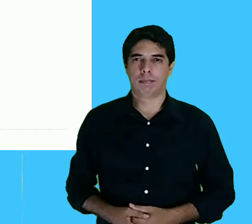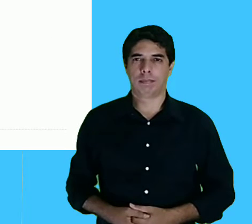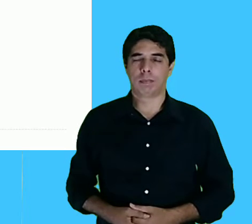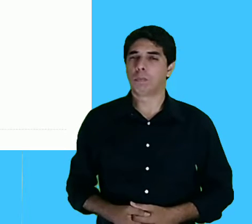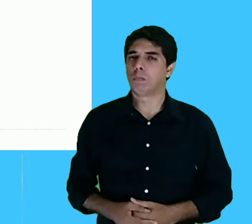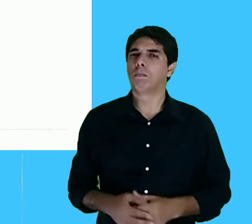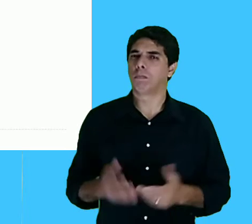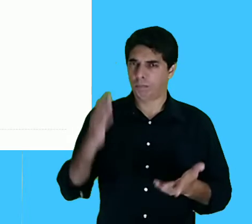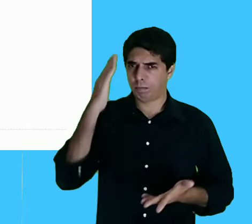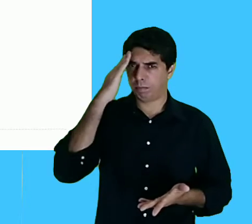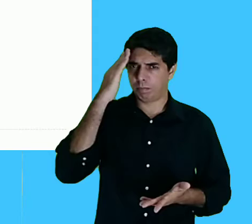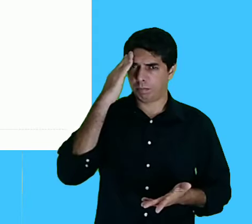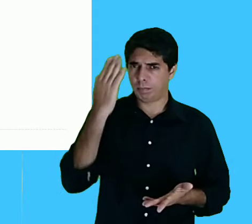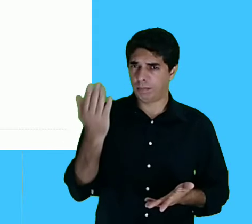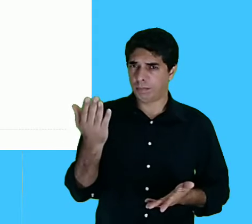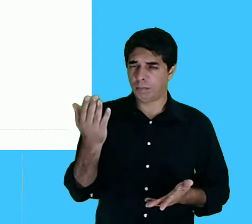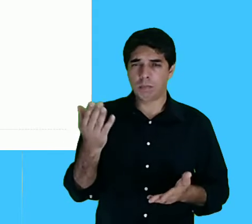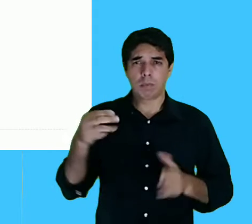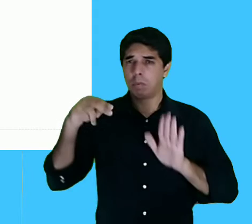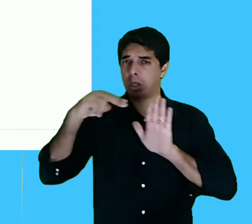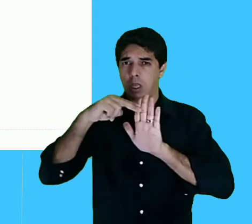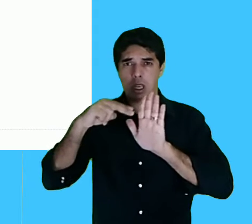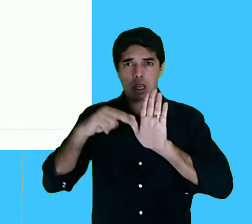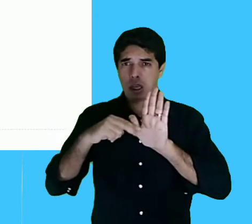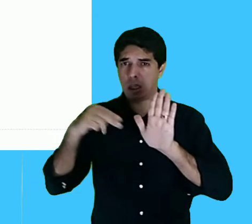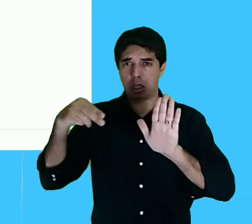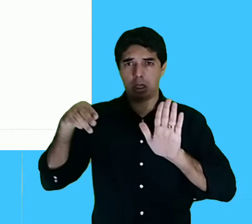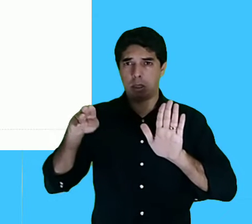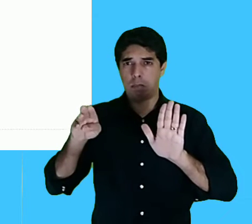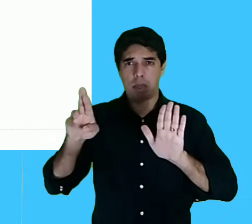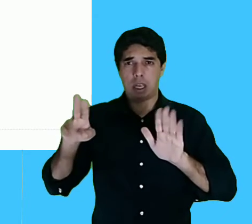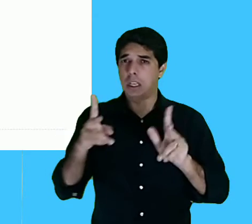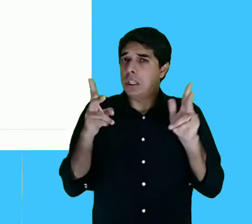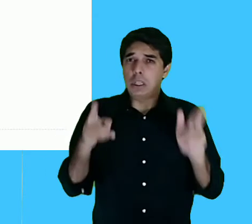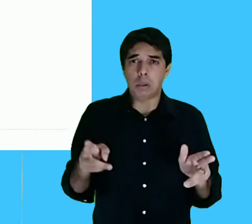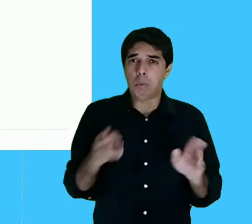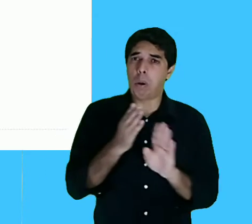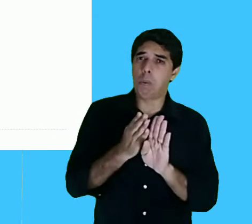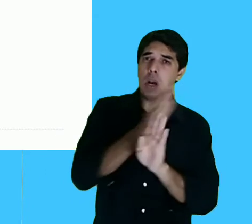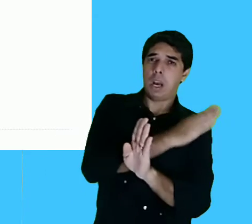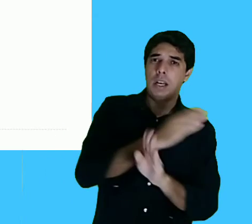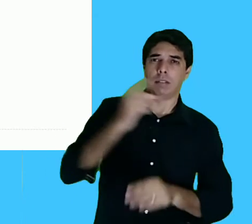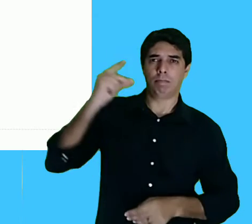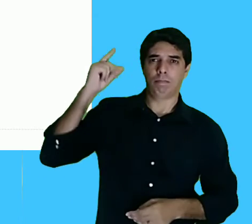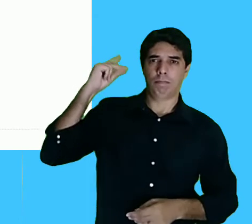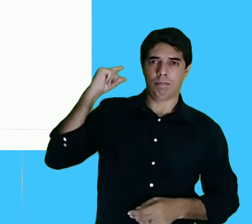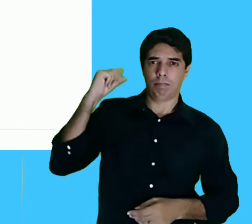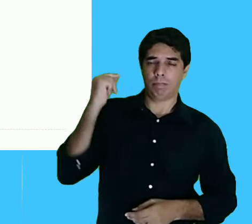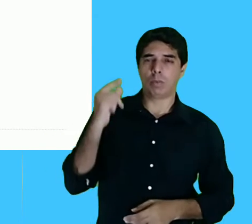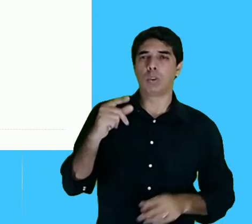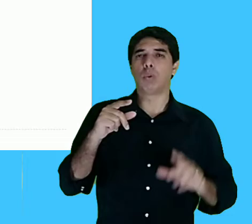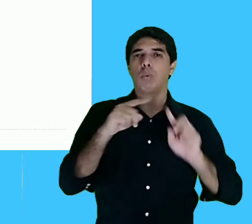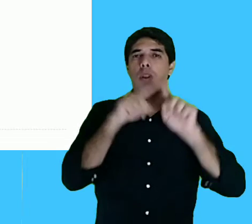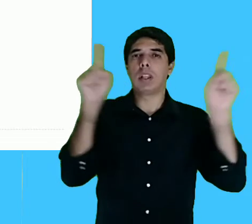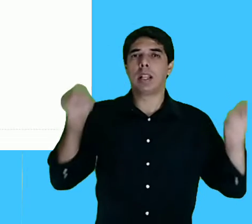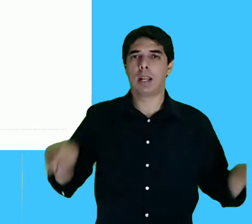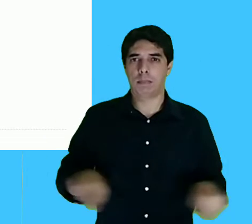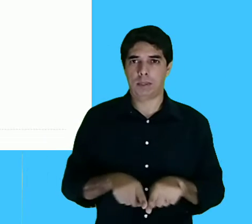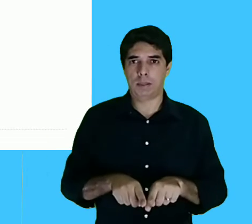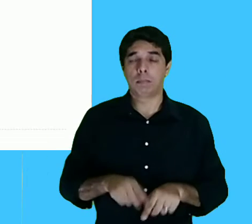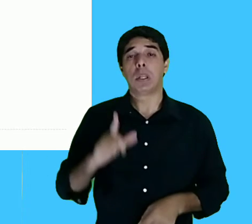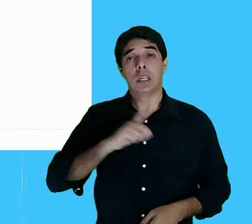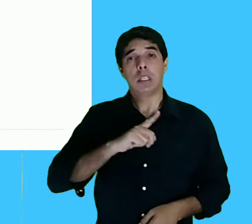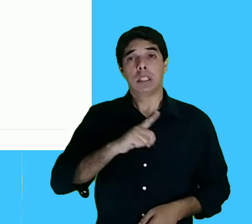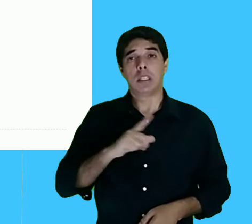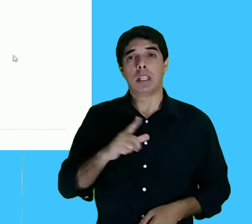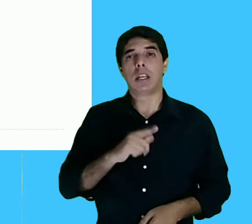Até aqui, nada muda em relação à norma antiga. Nós temos também alguns formatos menos utilizados da